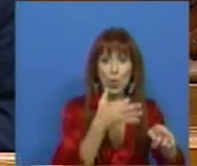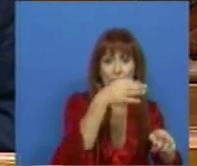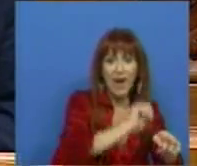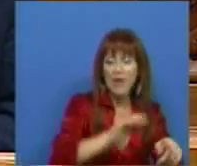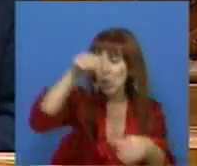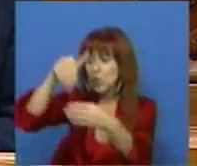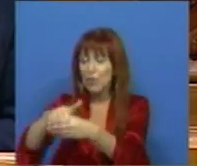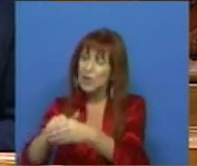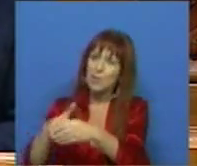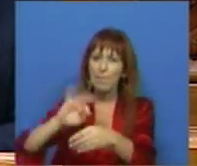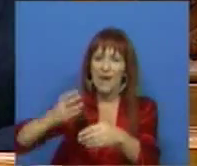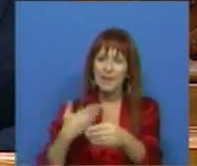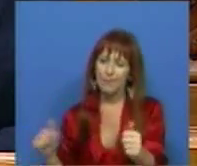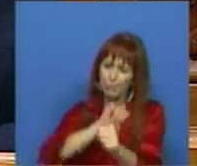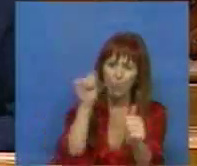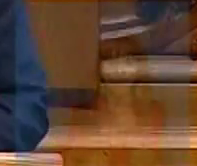os votos do PSD.